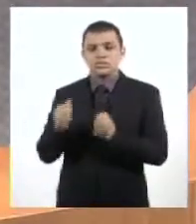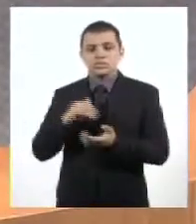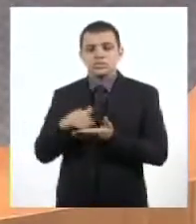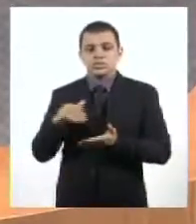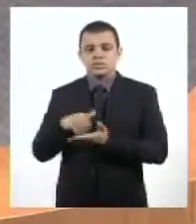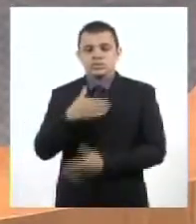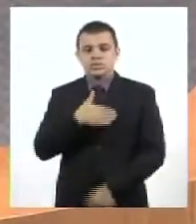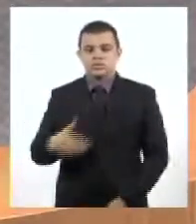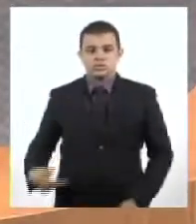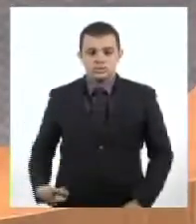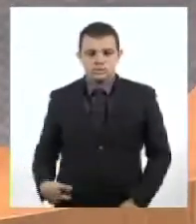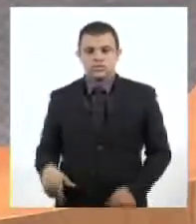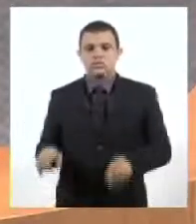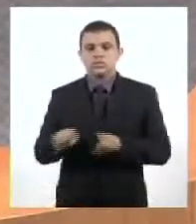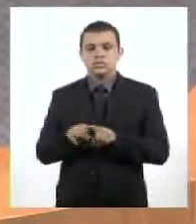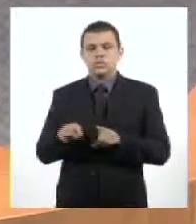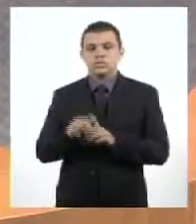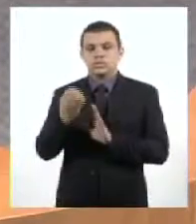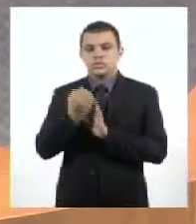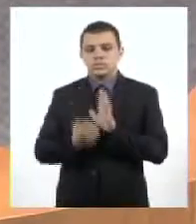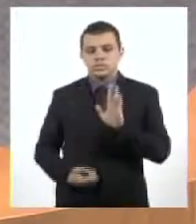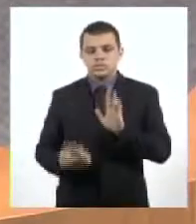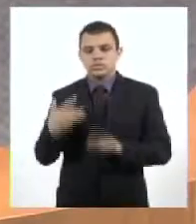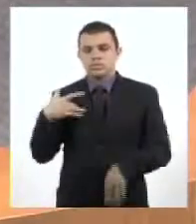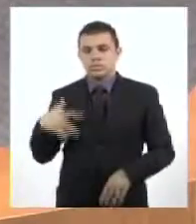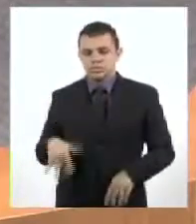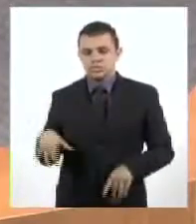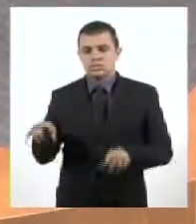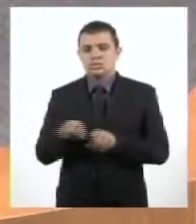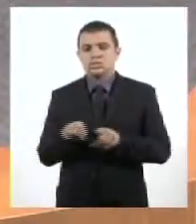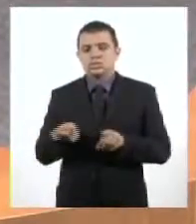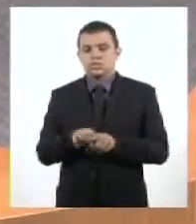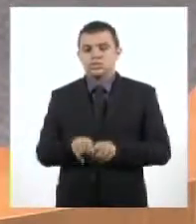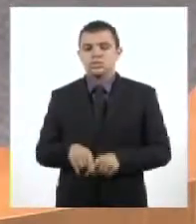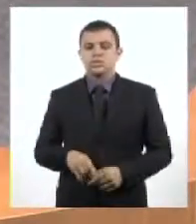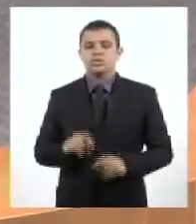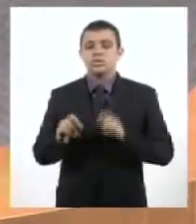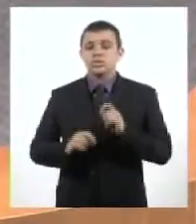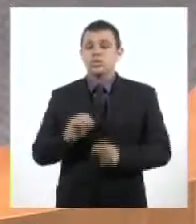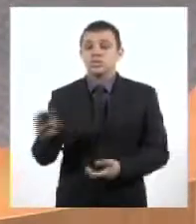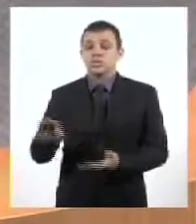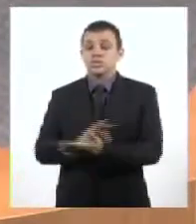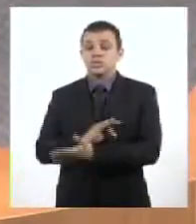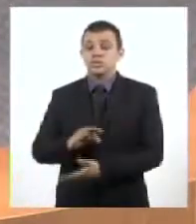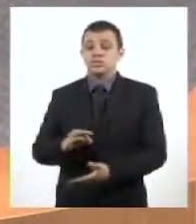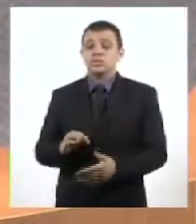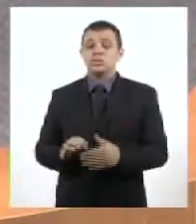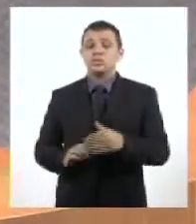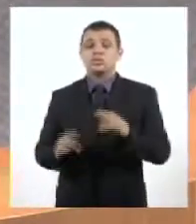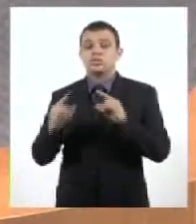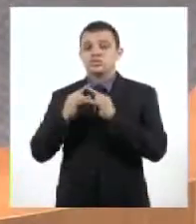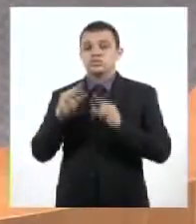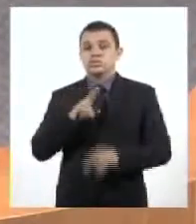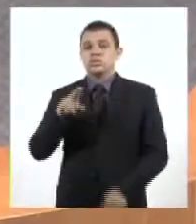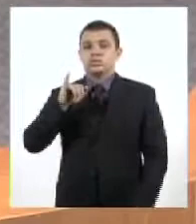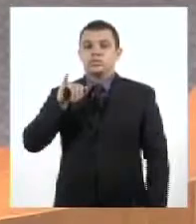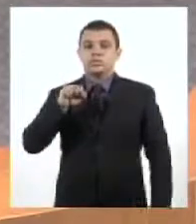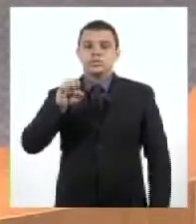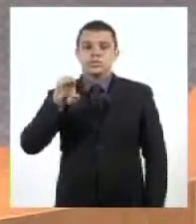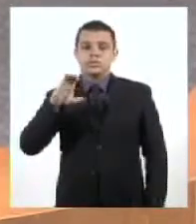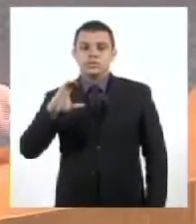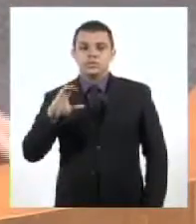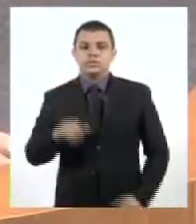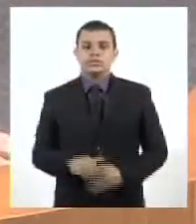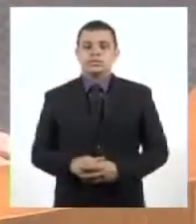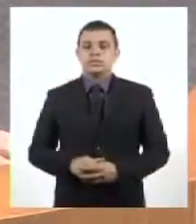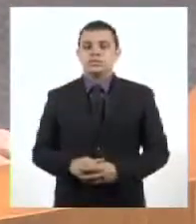Governança Solidária e Orçamento Participativo, que é a contratação do ISEC. Veja só, primeiro, nós